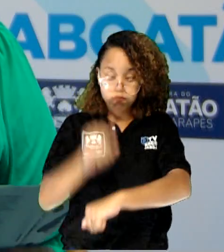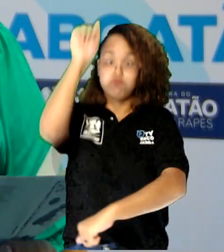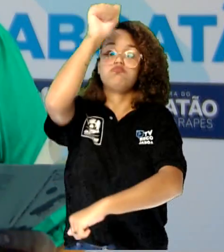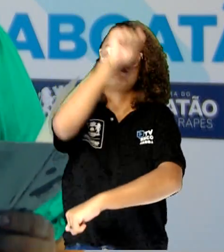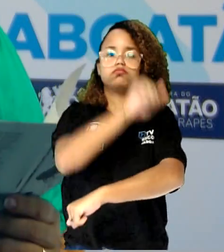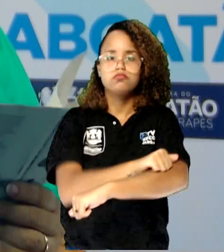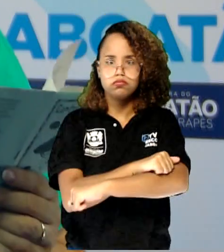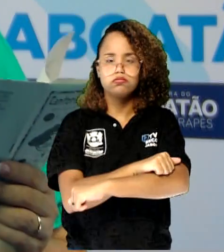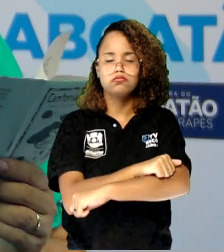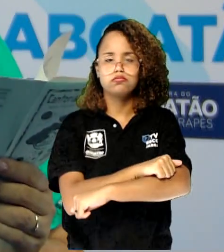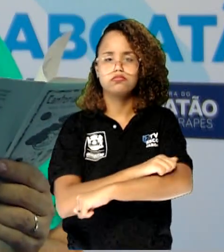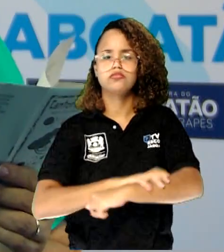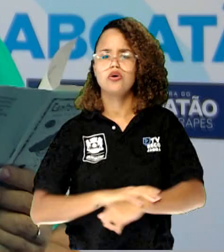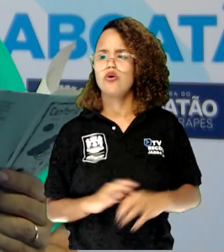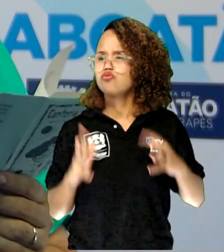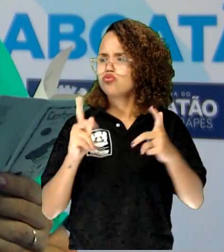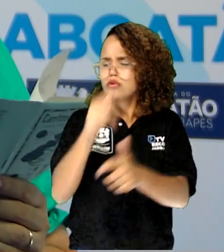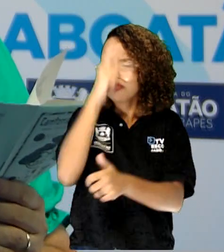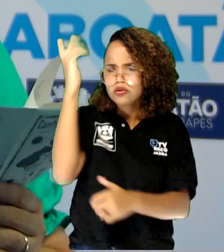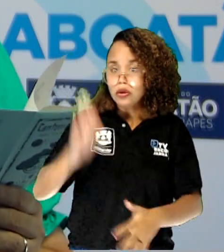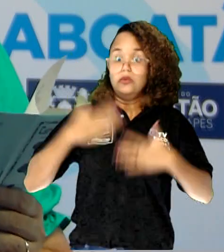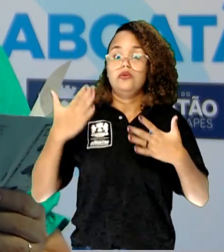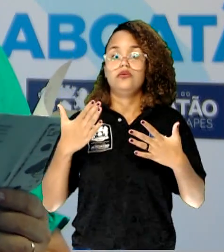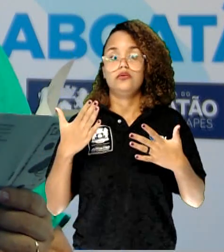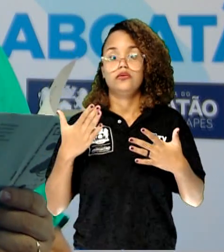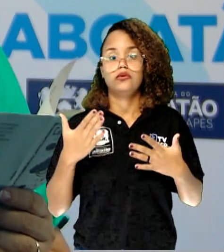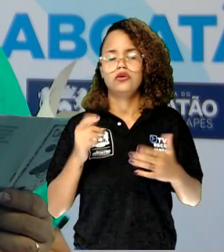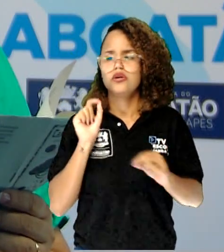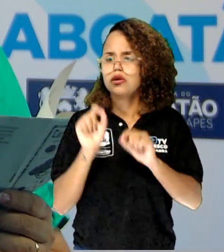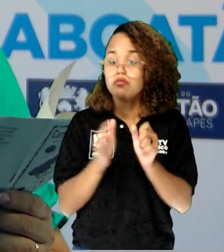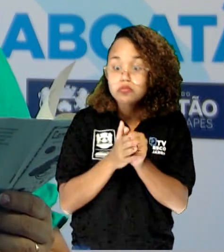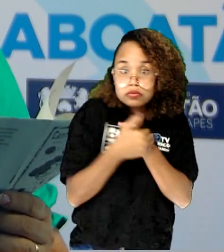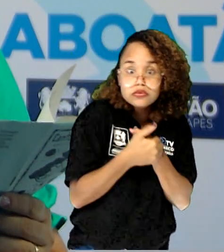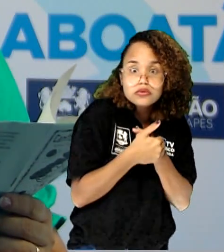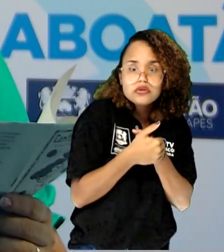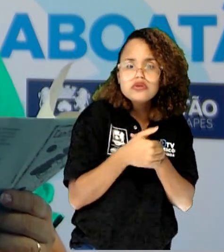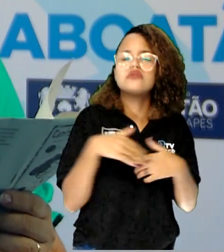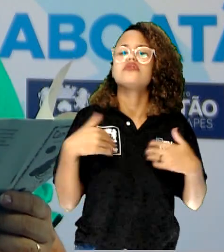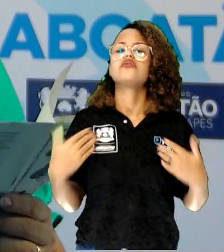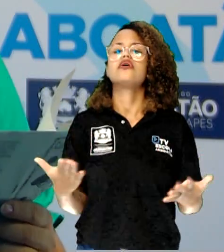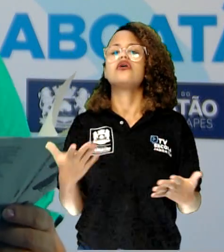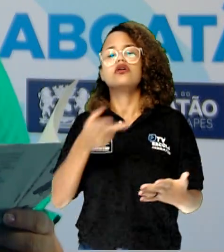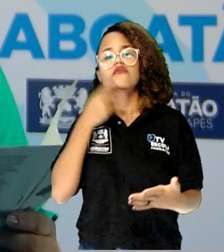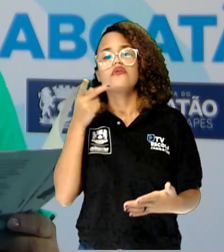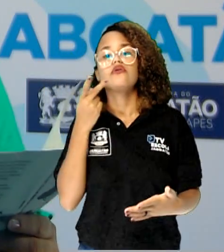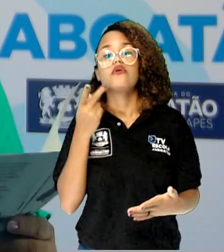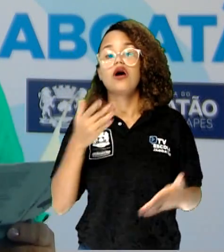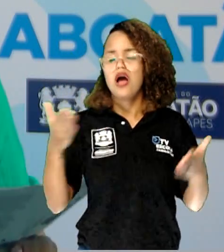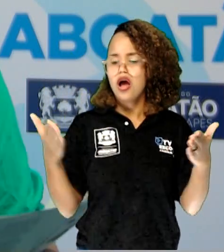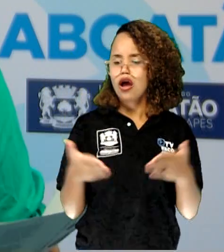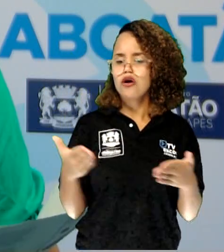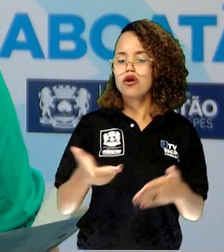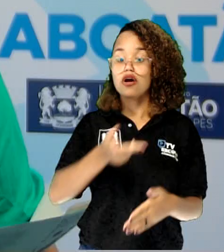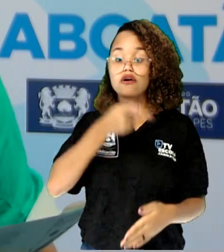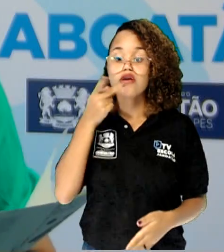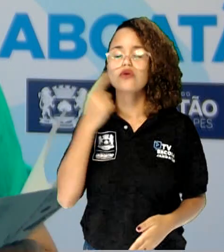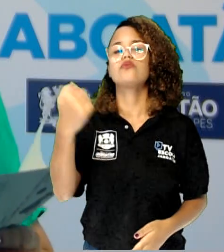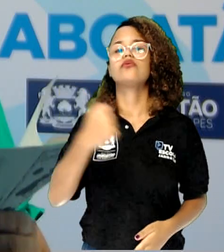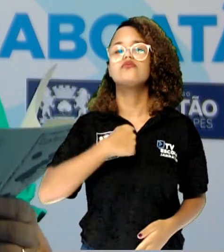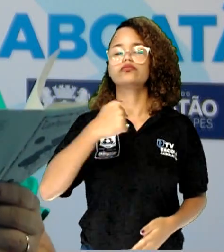deu. Todo mundo se assustou e quem pôde se escondeu. E ele então de boa disse, agora falarei